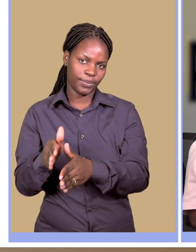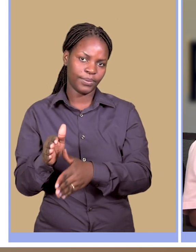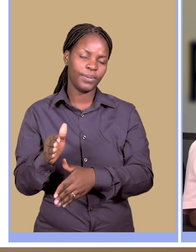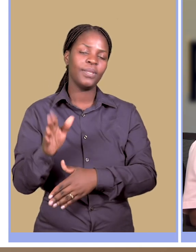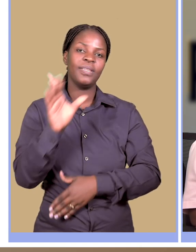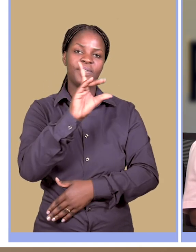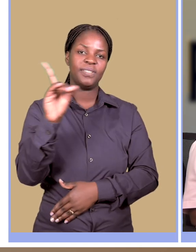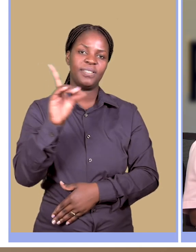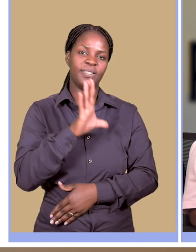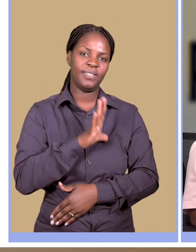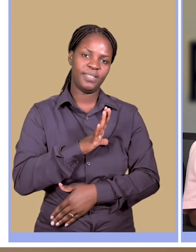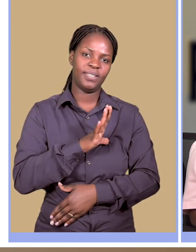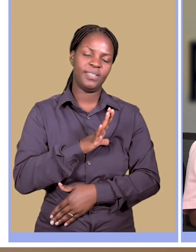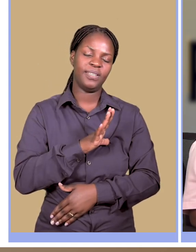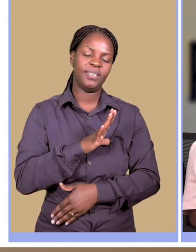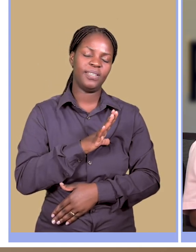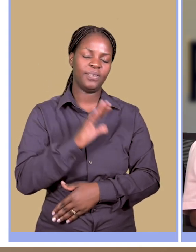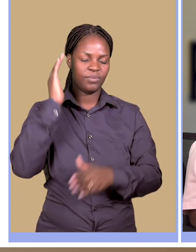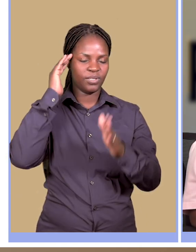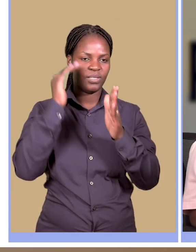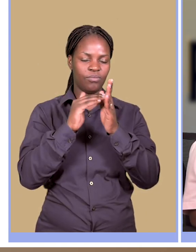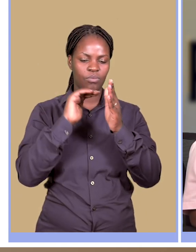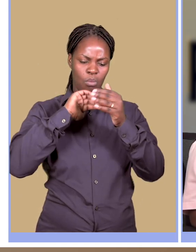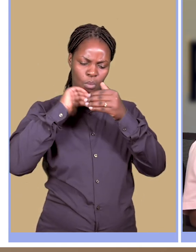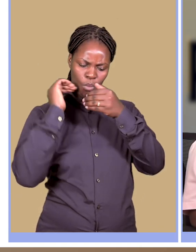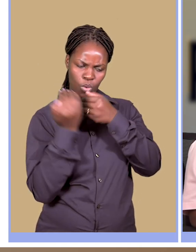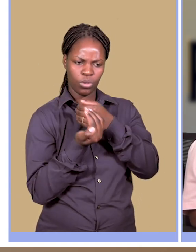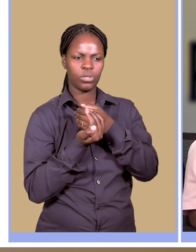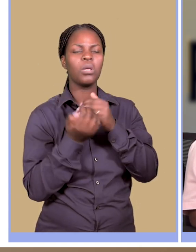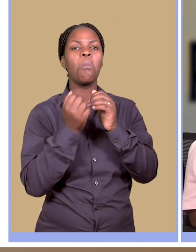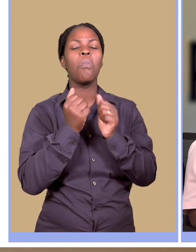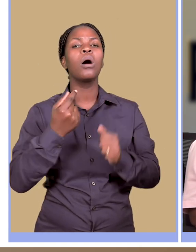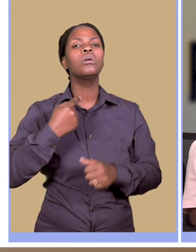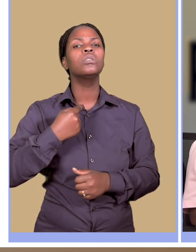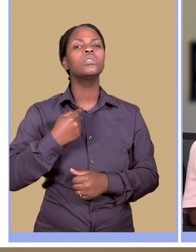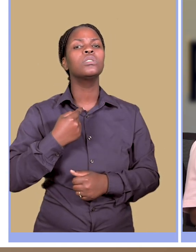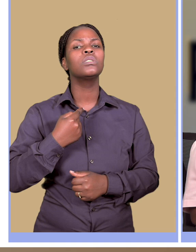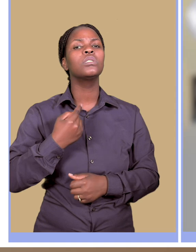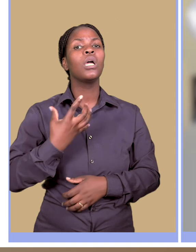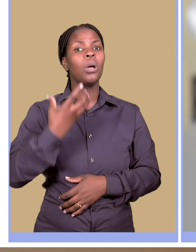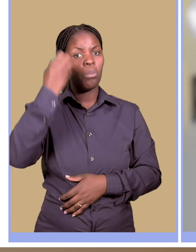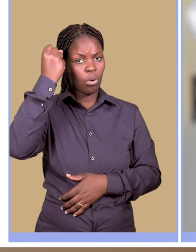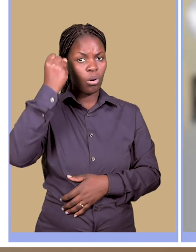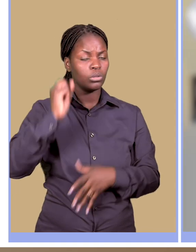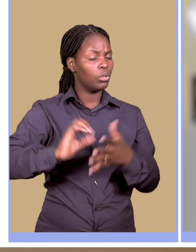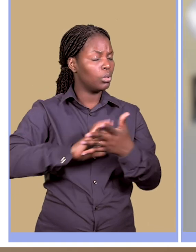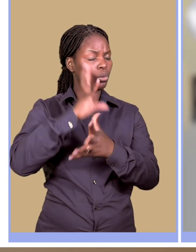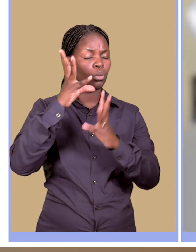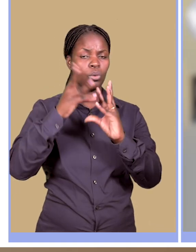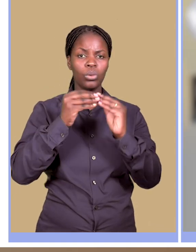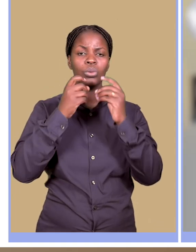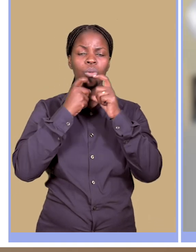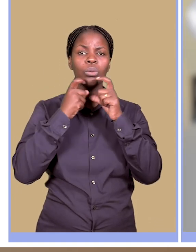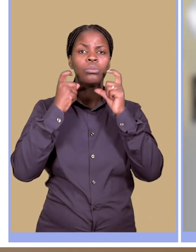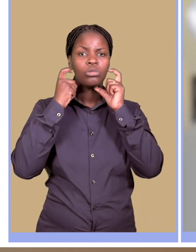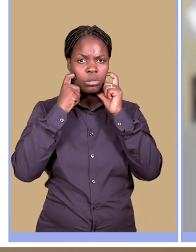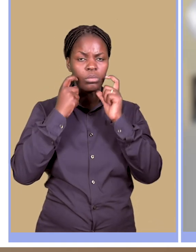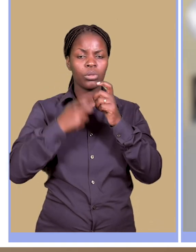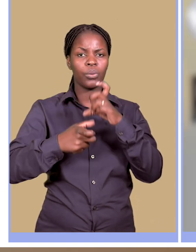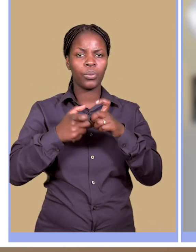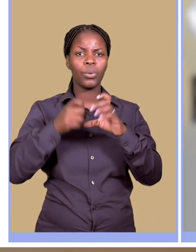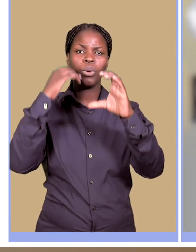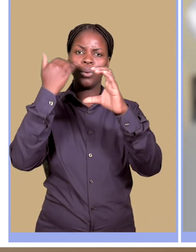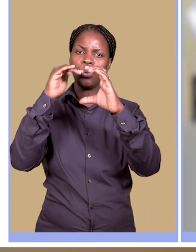lá com deficiência, não é? Para se precaver. Mas é possível para todo Moçambique